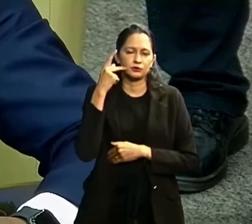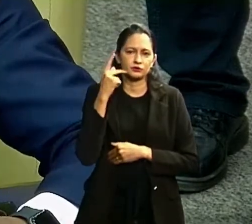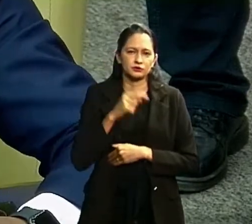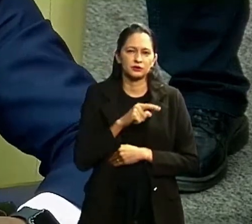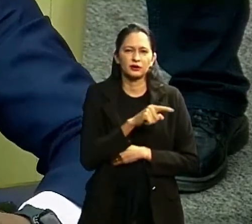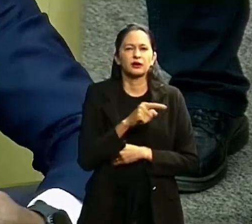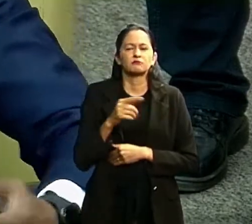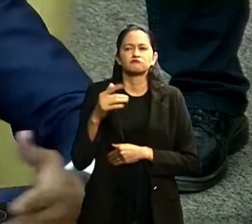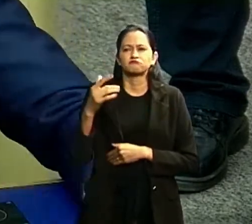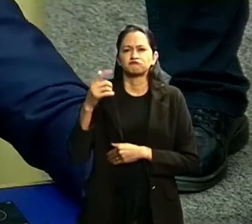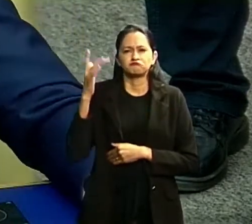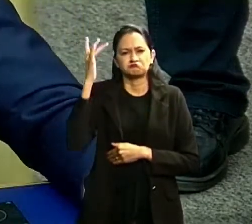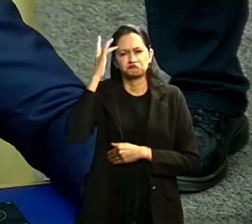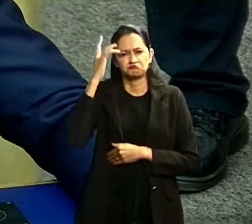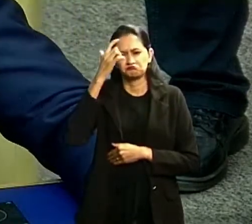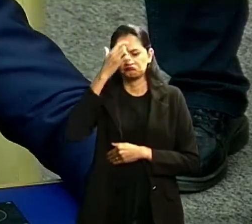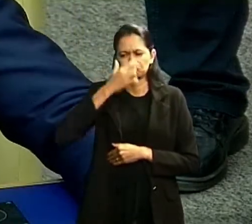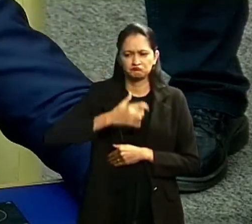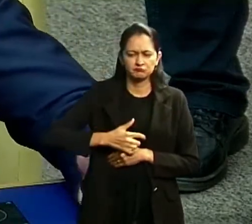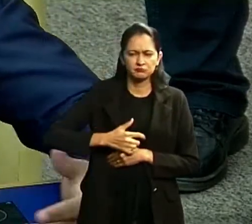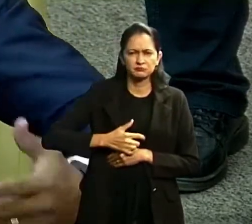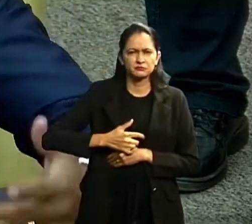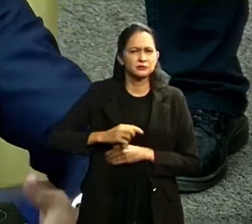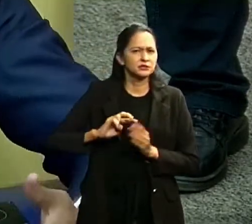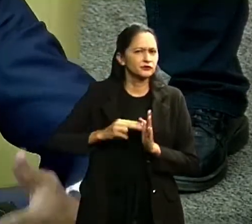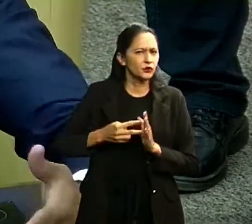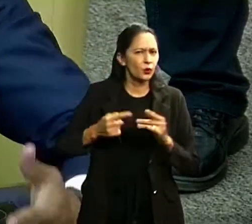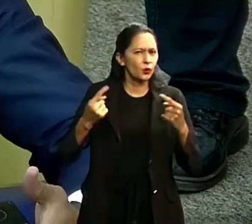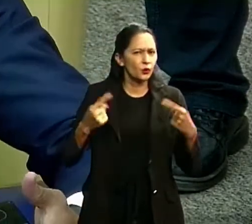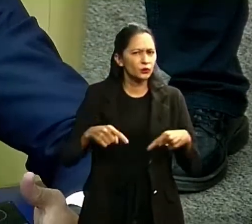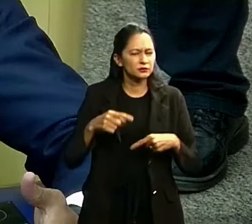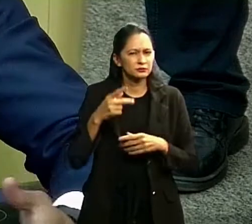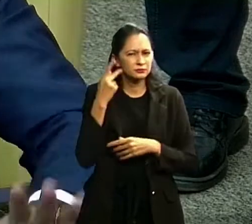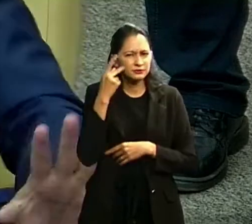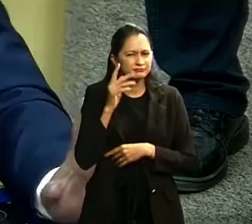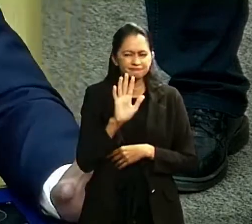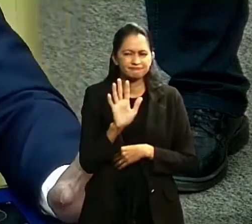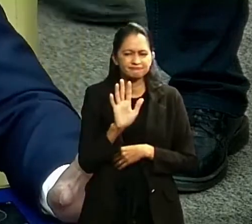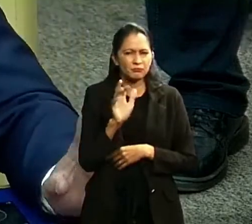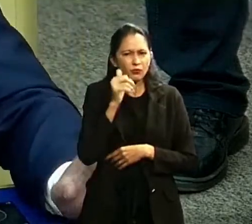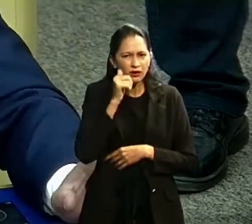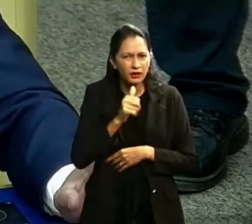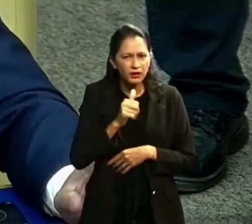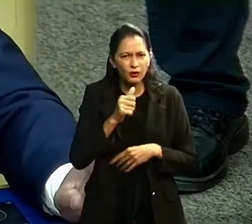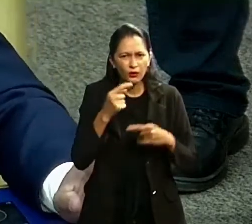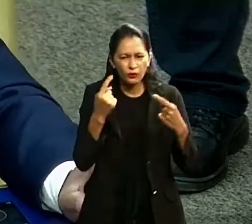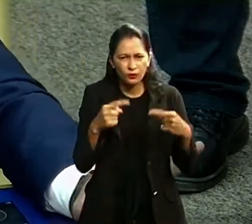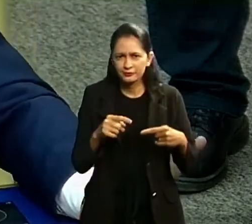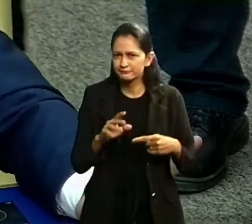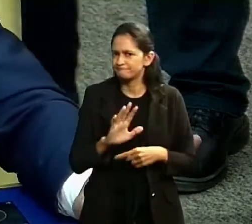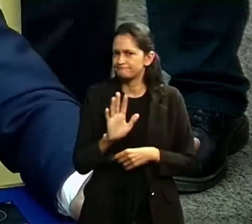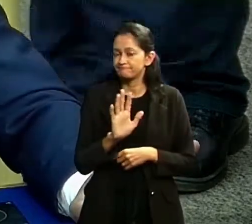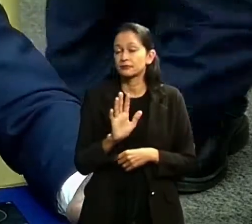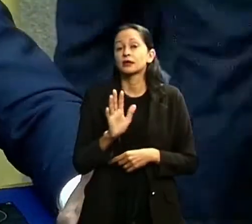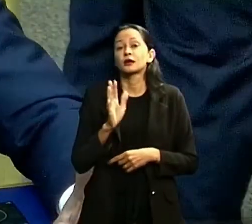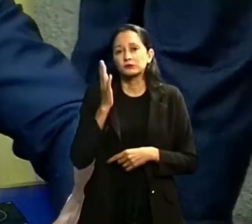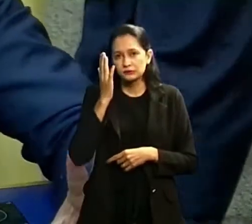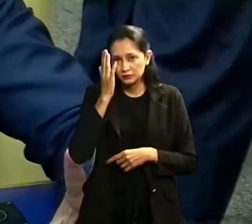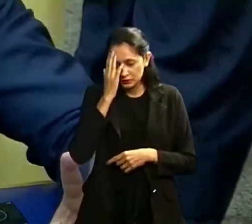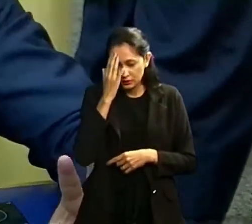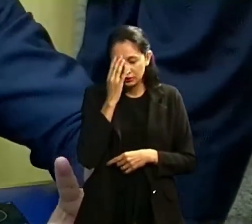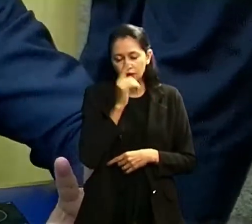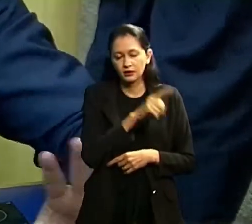aquele parlamentar, ele ser desfavorável das mulheres na política. Até então eu sei que ali na Câmara